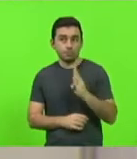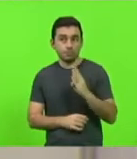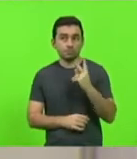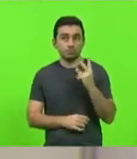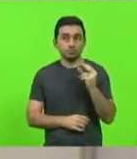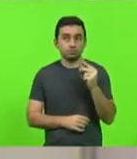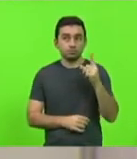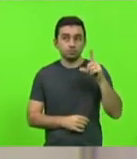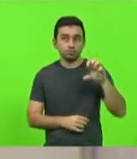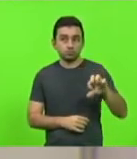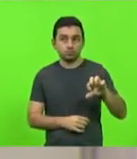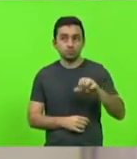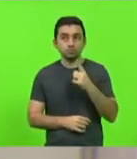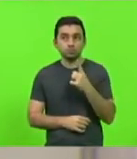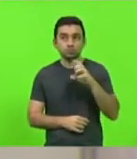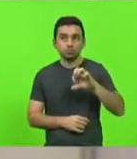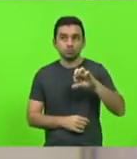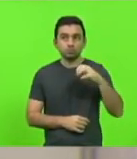366/2019 e